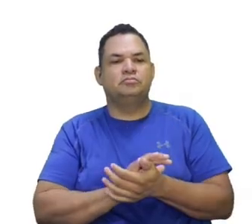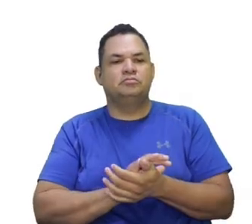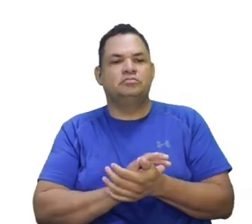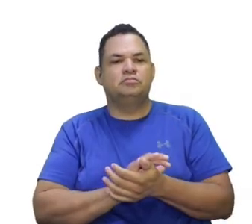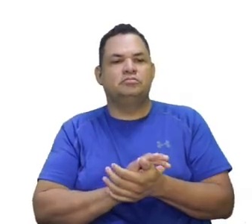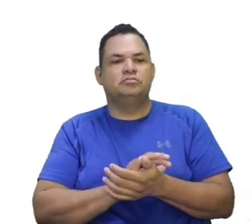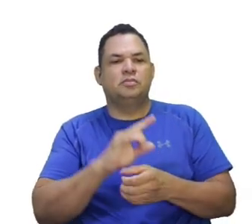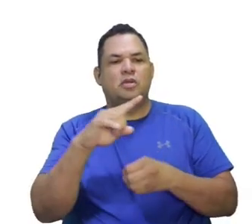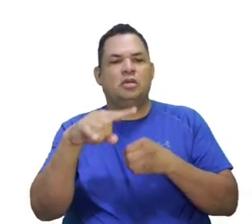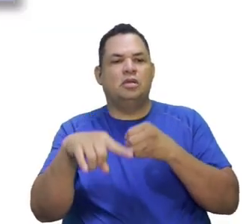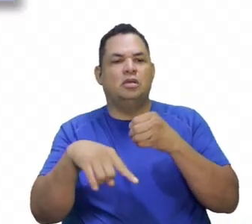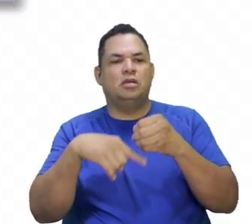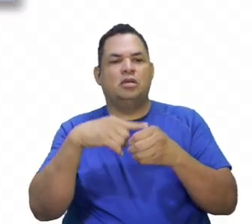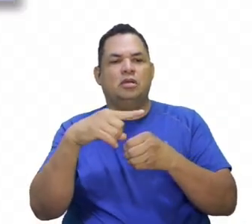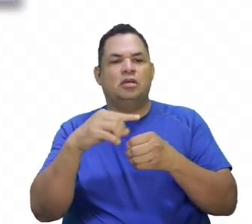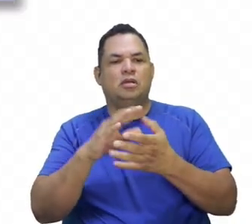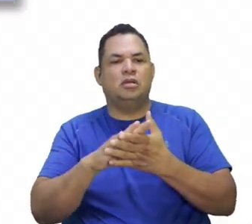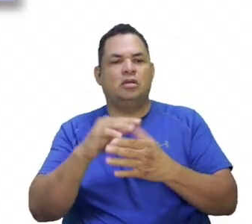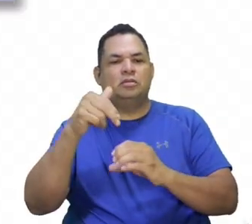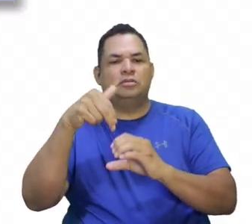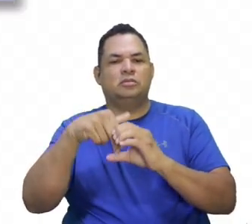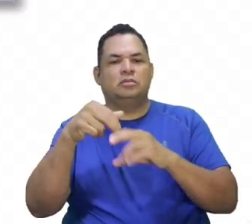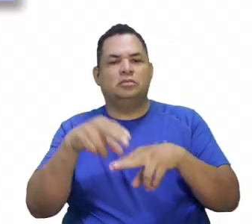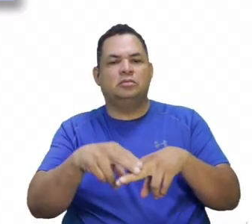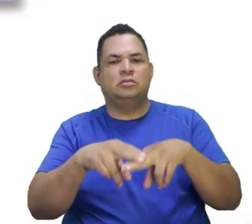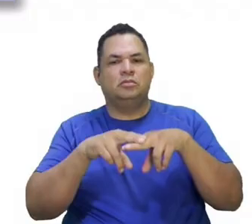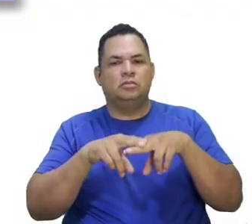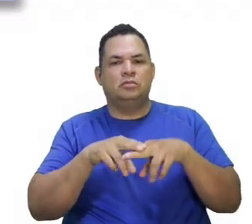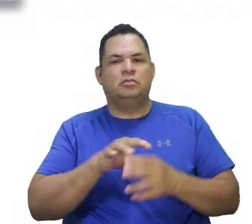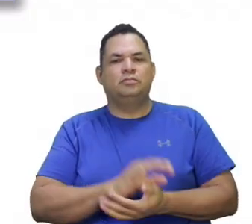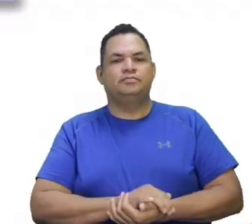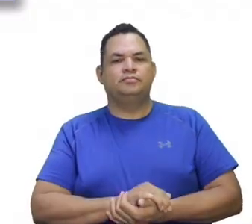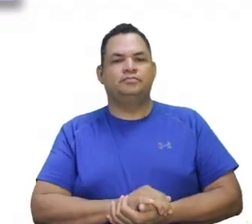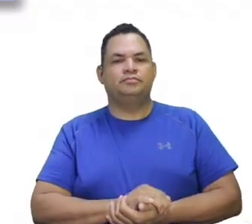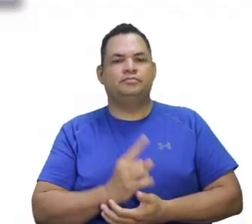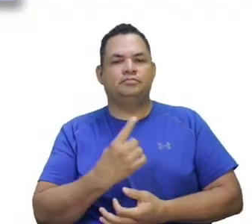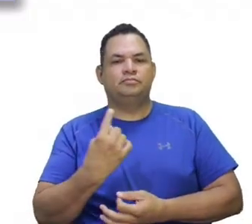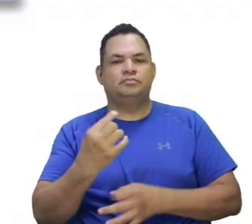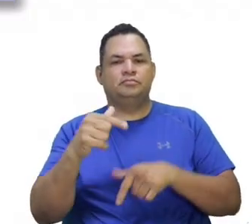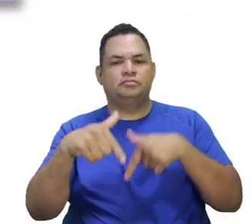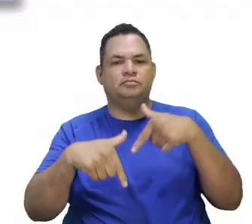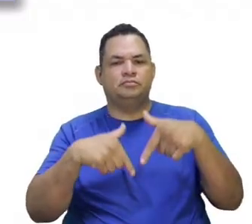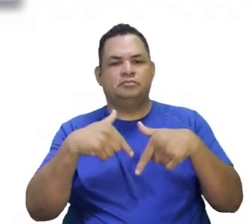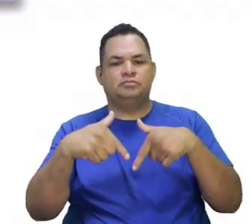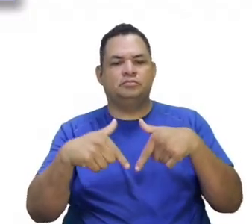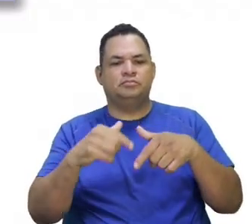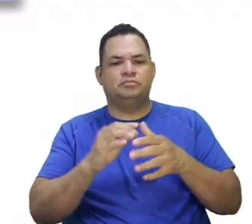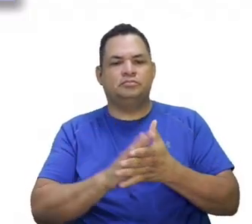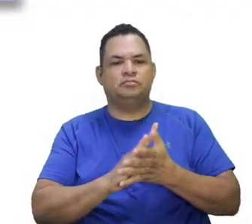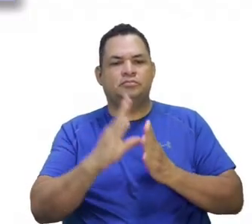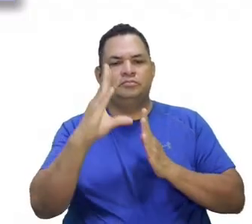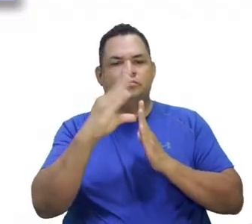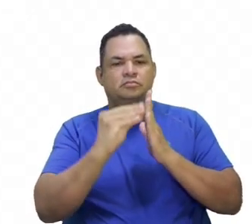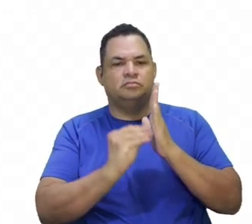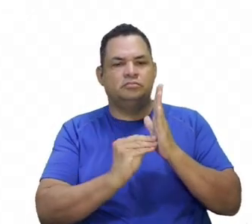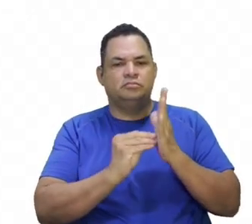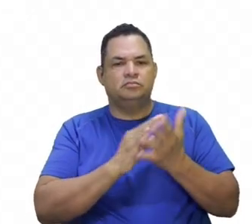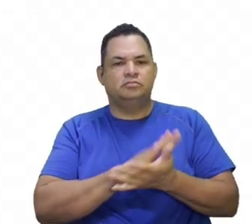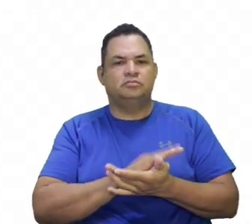do nosso átomo neutro. Por isso, que a gente trabalha esse